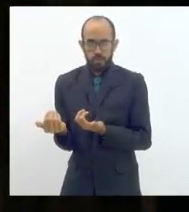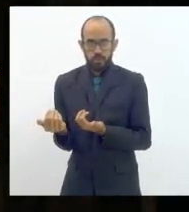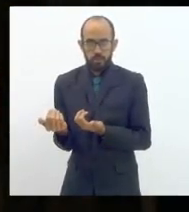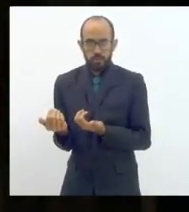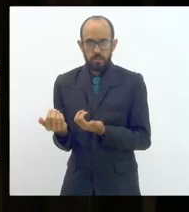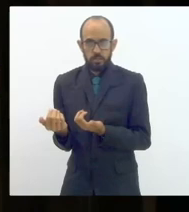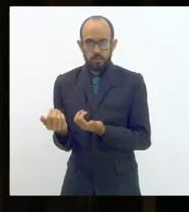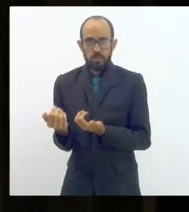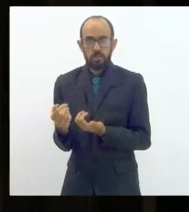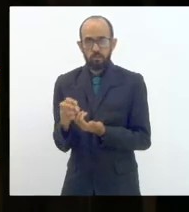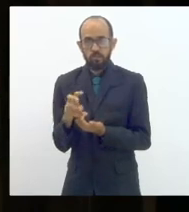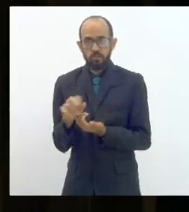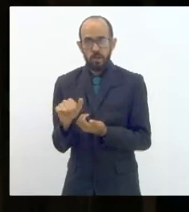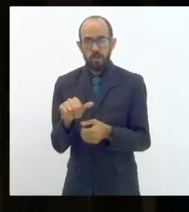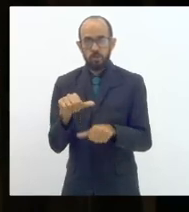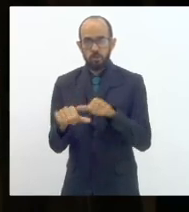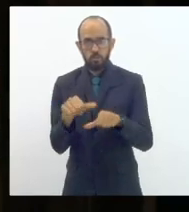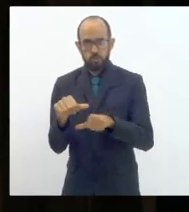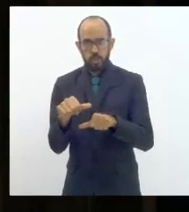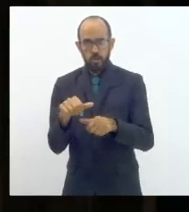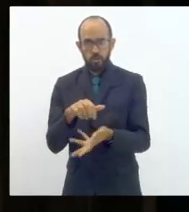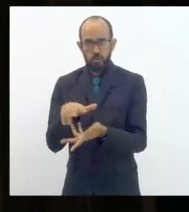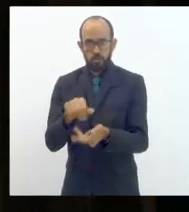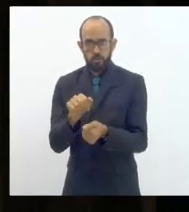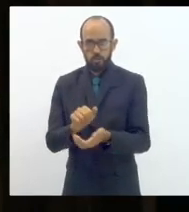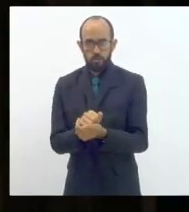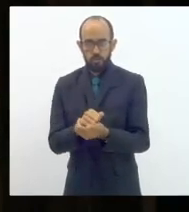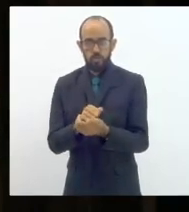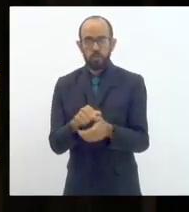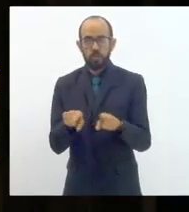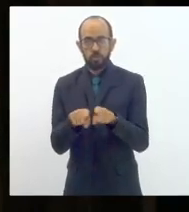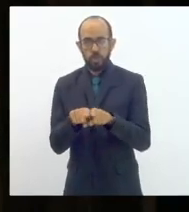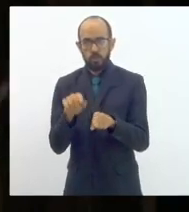que iremos mudar o mundo, somos nós que iremos mudar o Brasil.